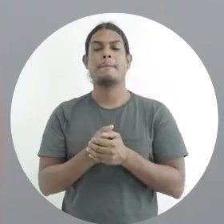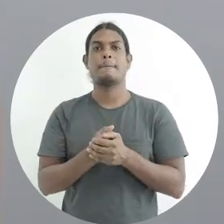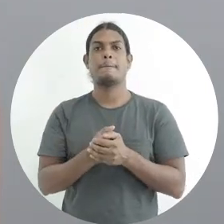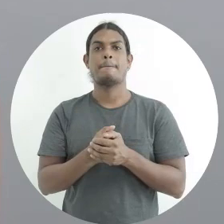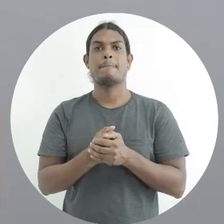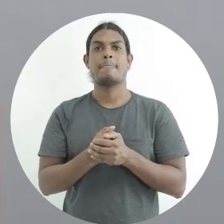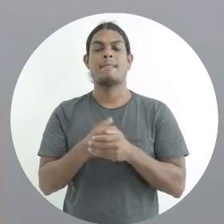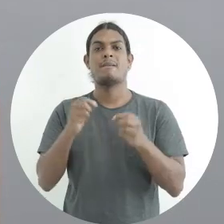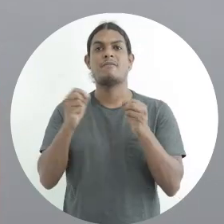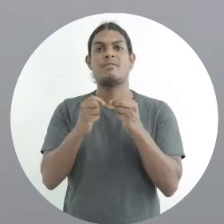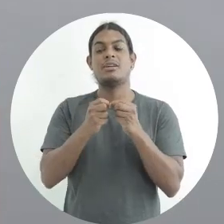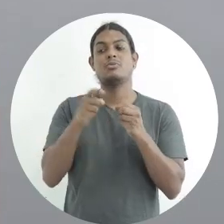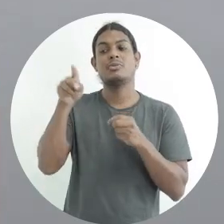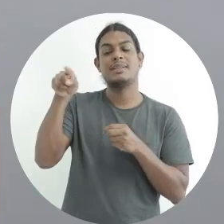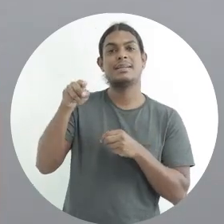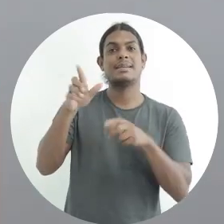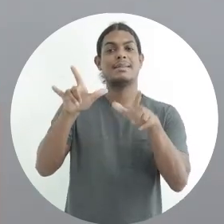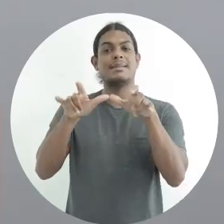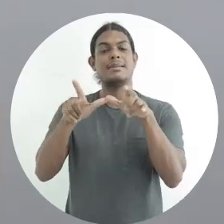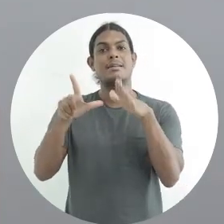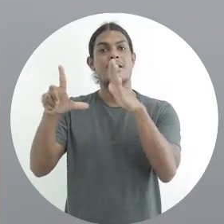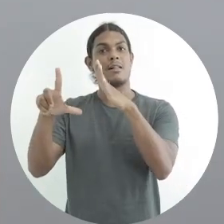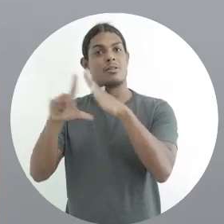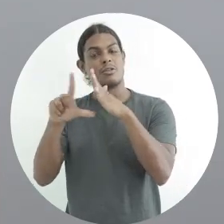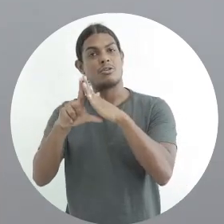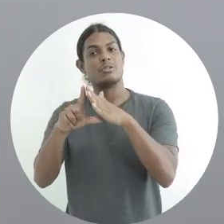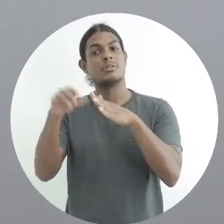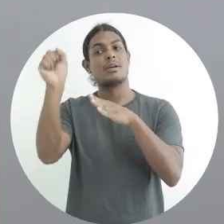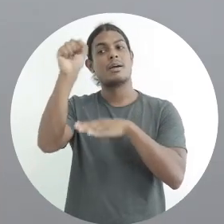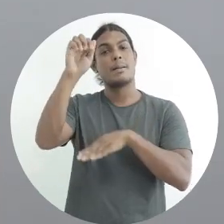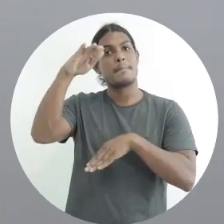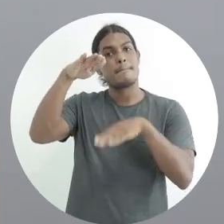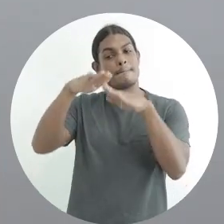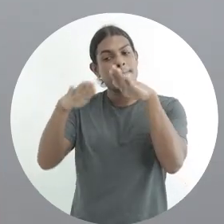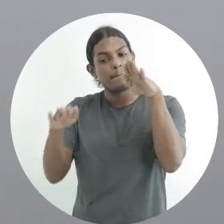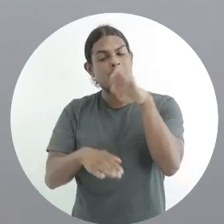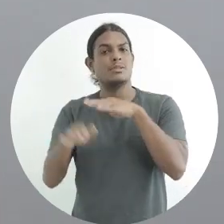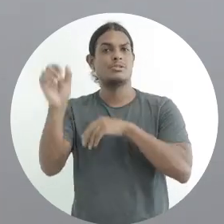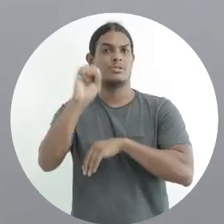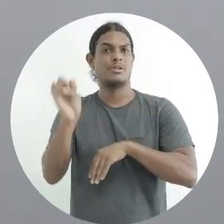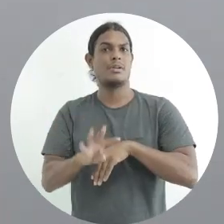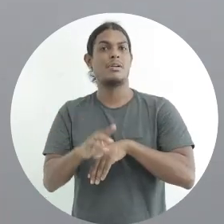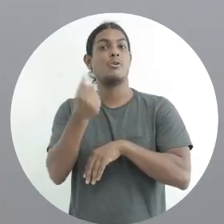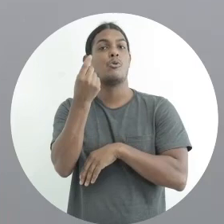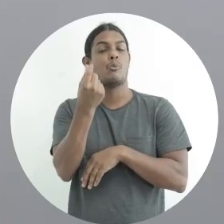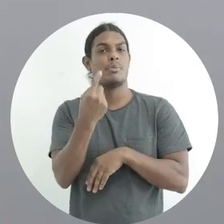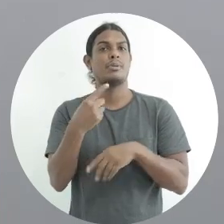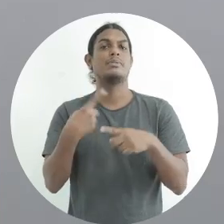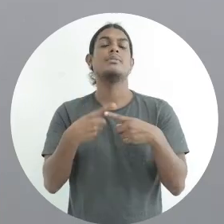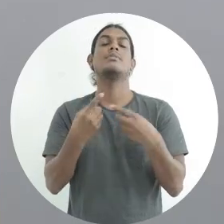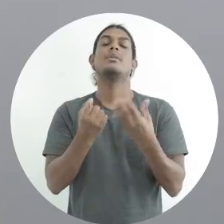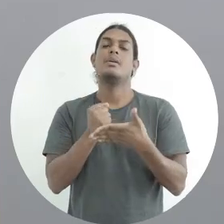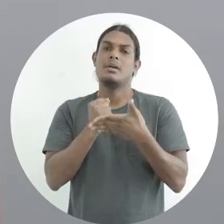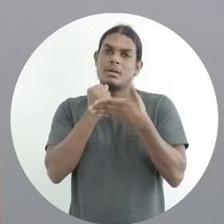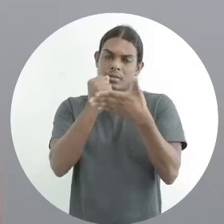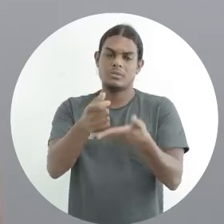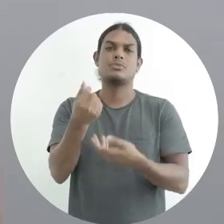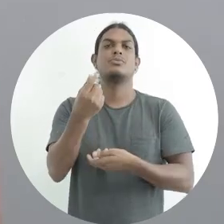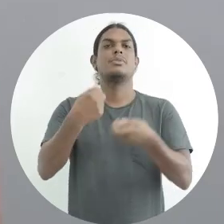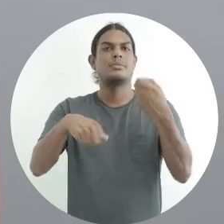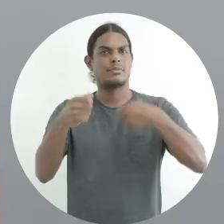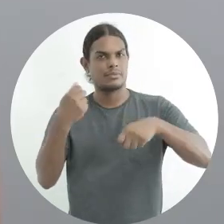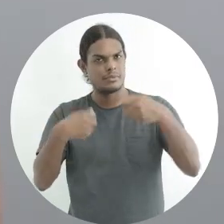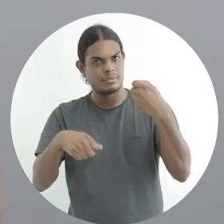aquele vendedor a baixar o preço, não é? Então será bom para nós e para a economia. Nós forçamos